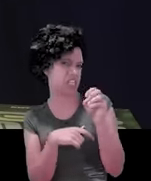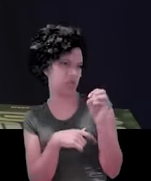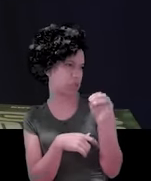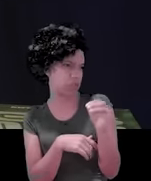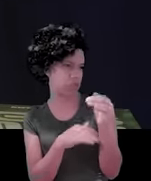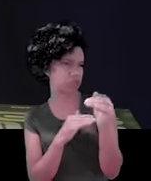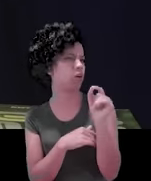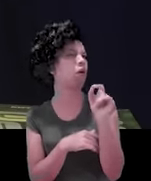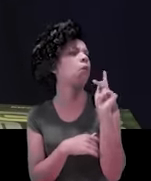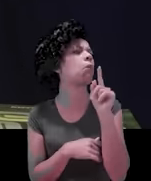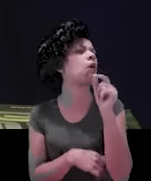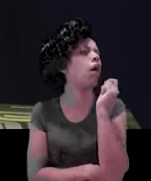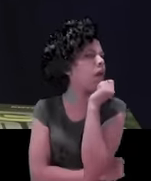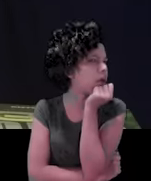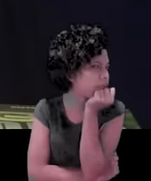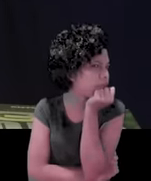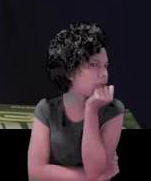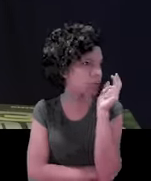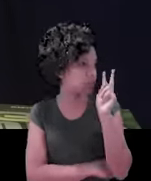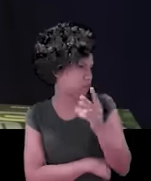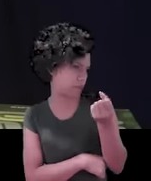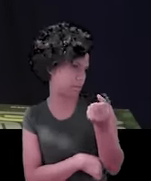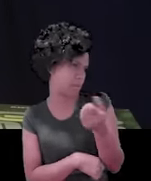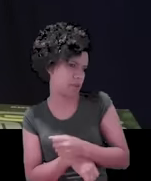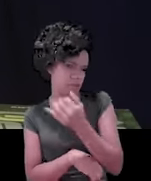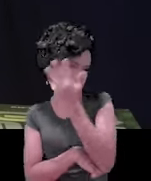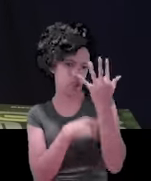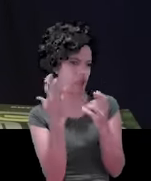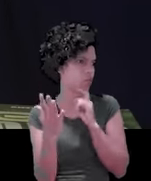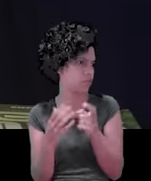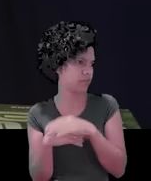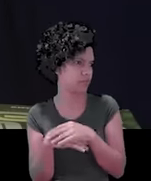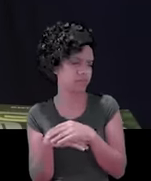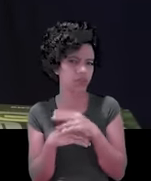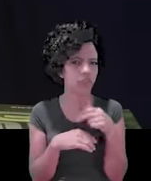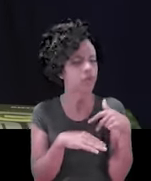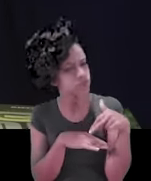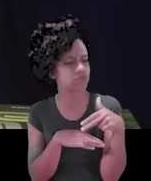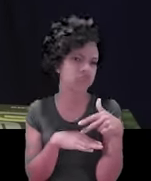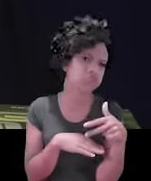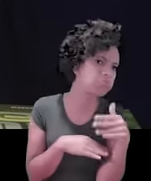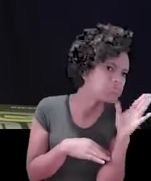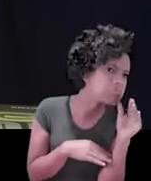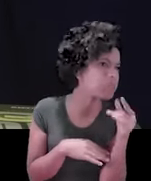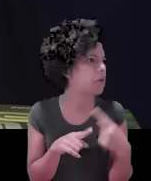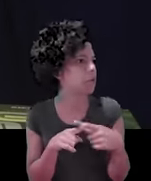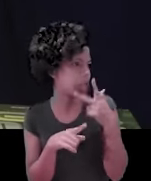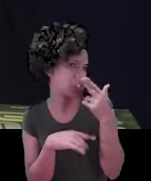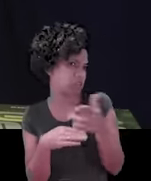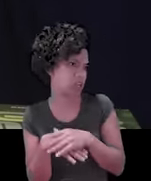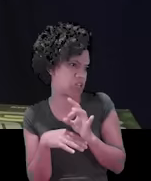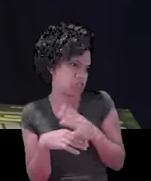50 metros foi borra aquela eu ver cor branca na floresta mas tem um monte de coisa eu fui aproximando nem para o curiosidade